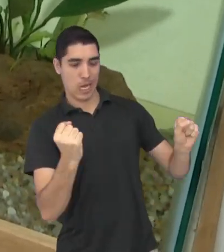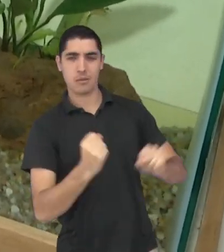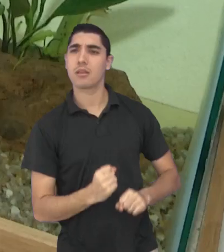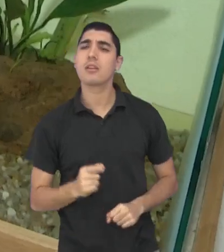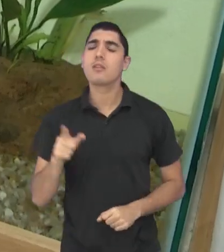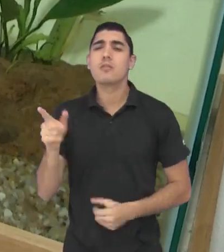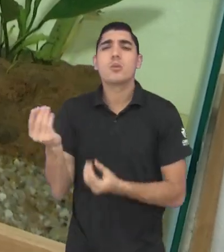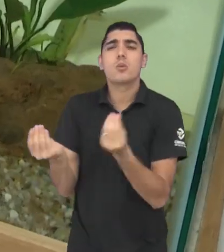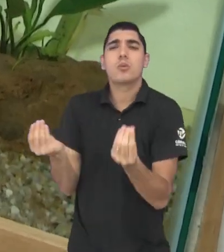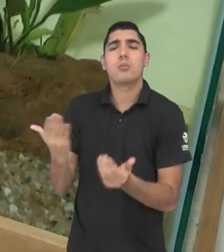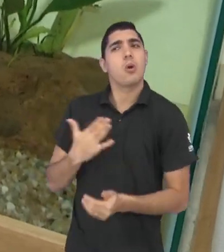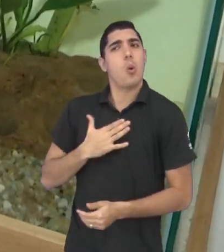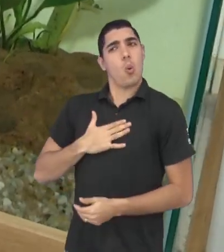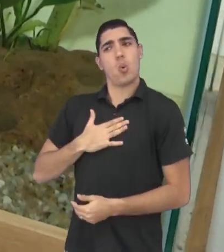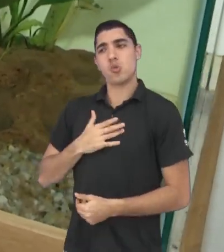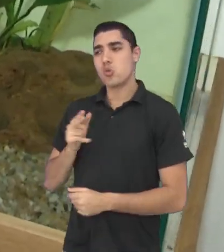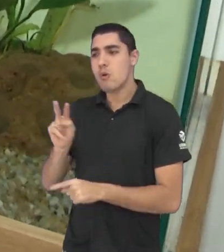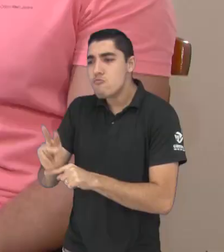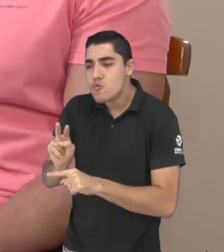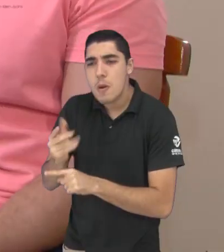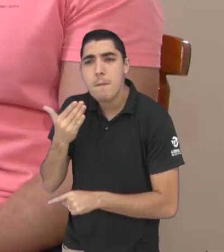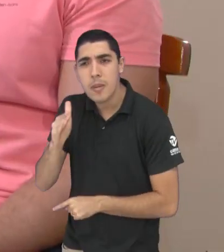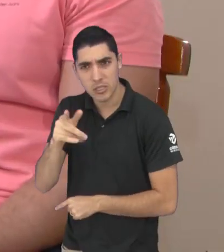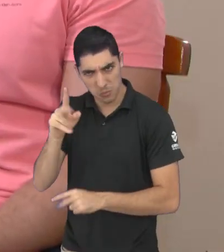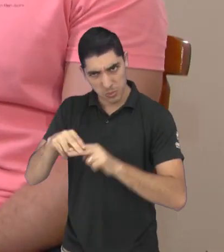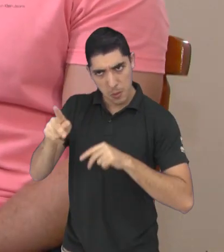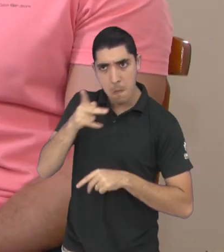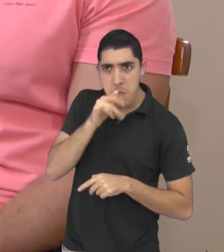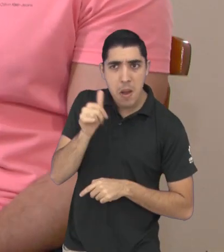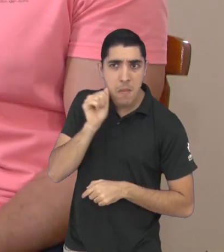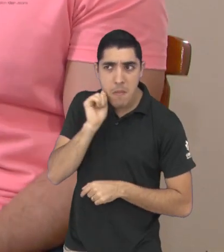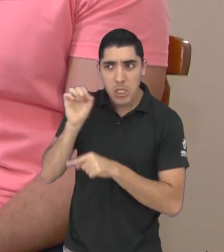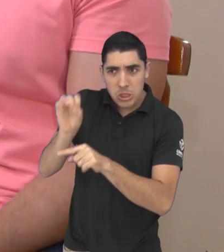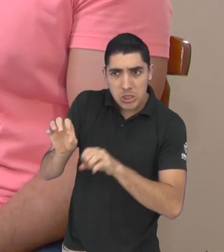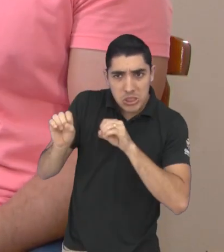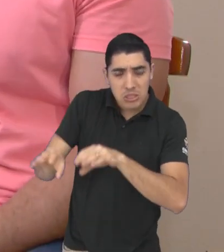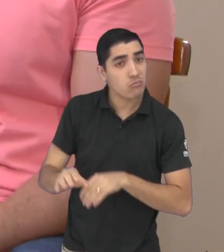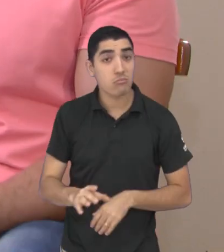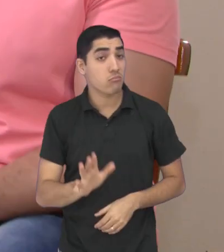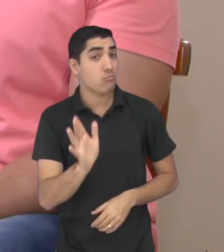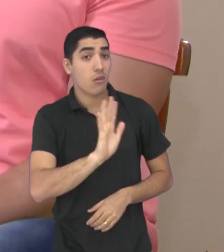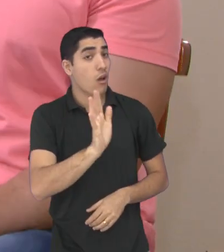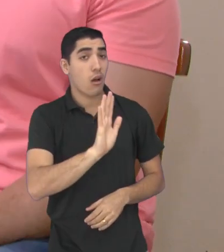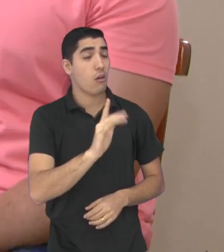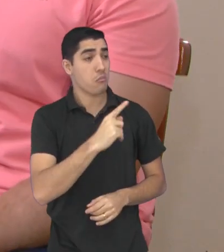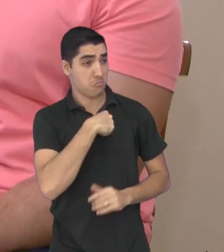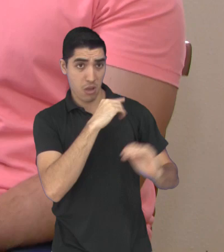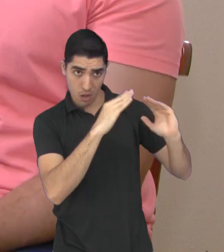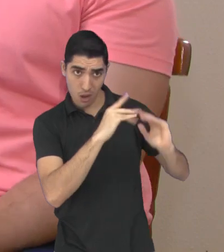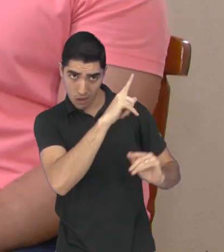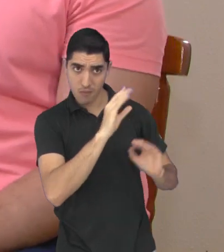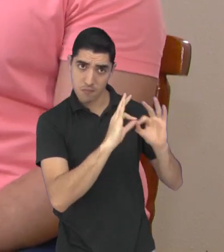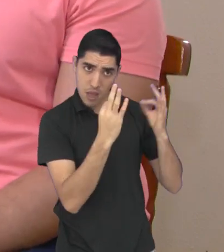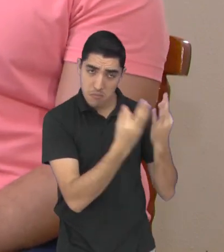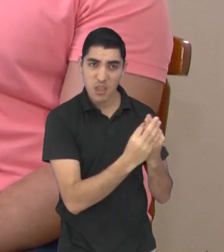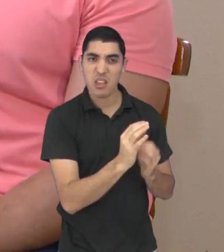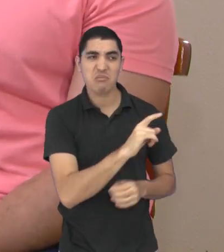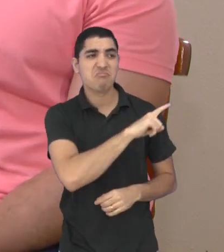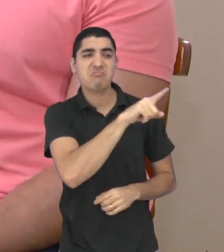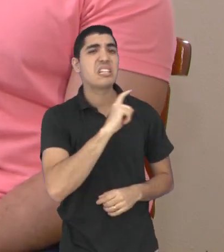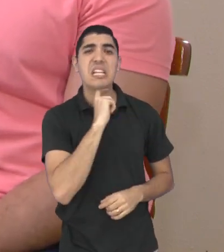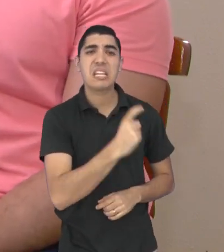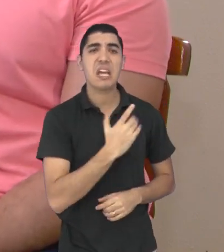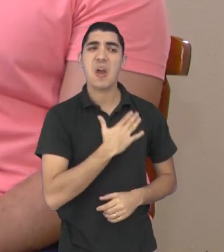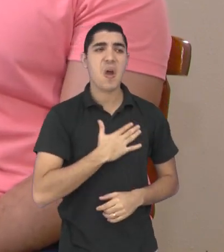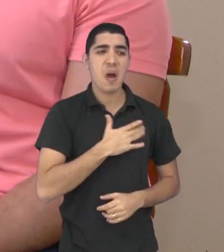surgiu essa paixão? Foi uma coisa que seus pais passaram pra você ou não? Você que gostava mesmo? Não, na verdade não. Em casa ninguém optou por ter